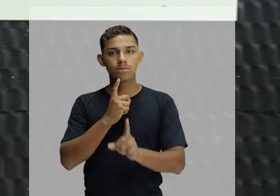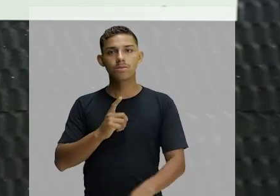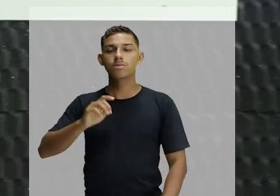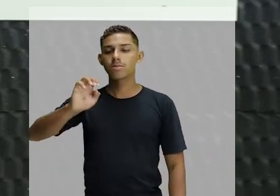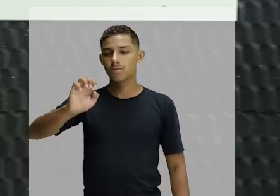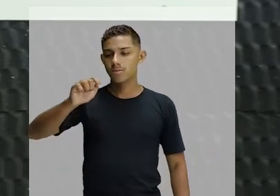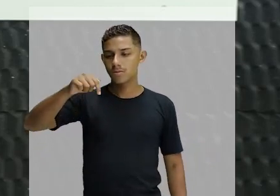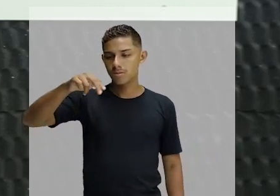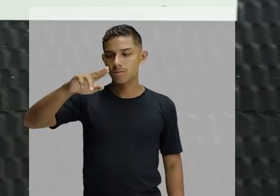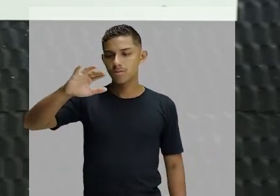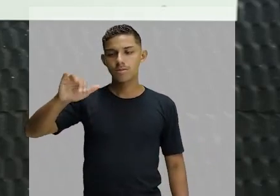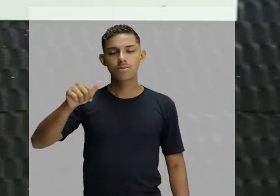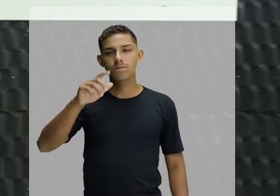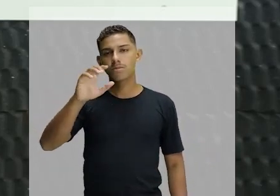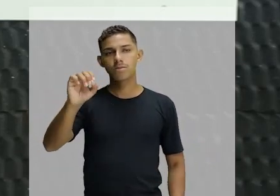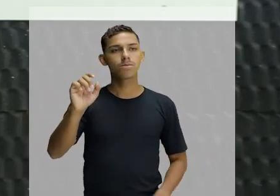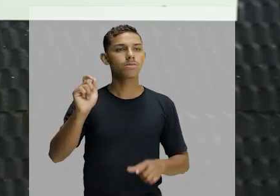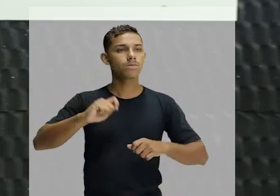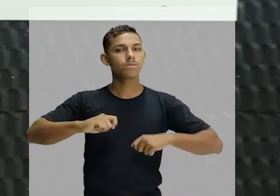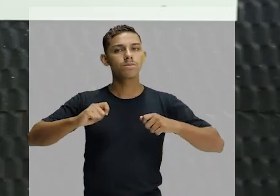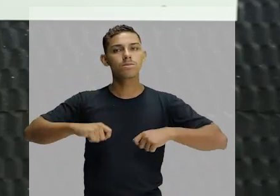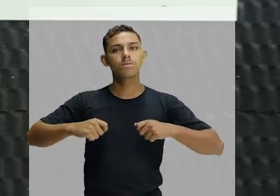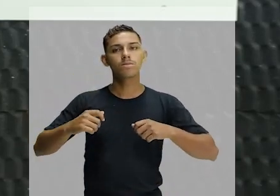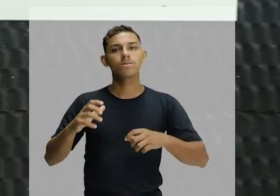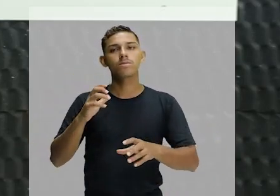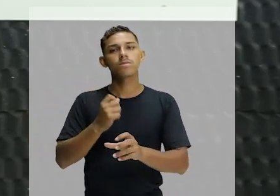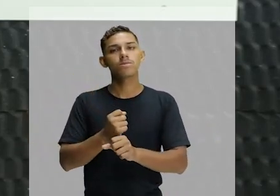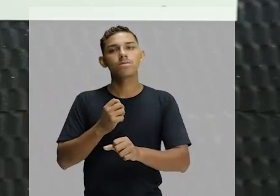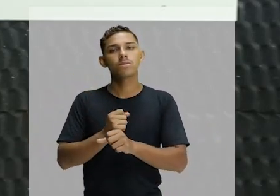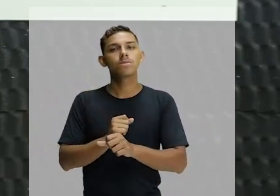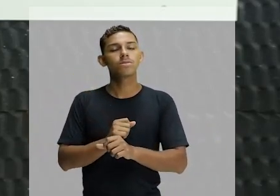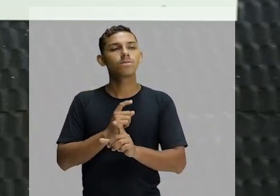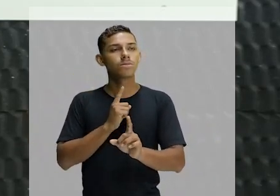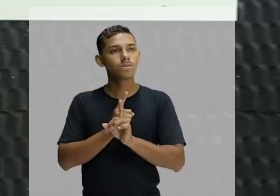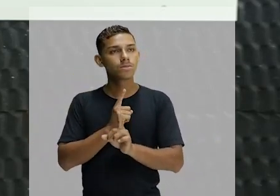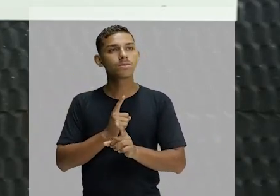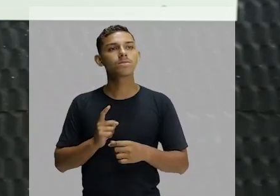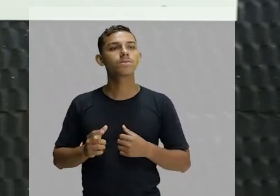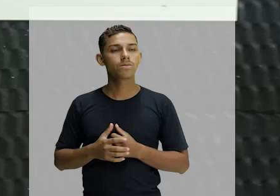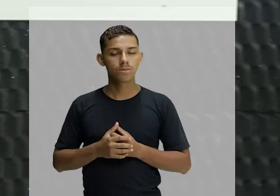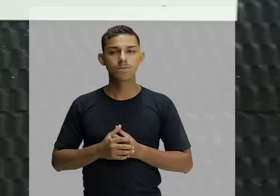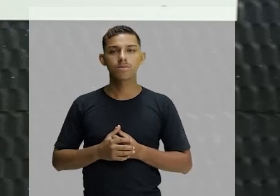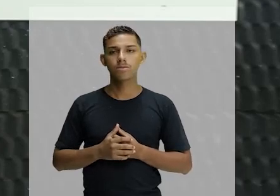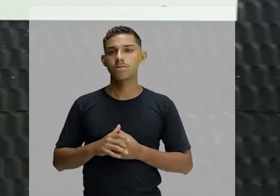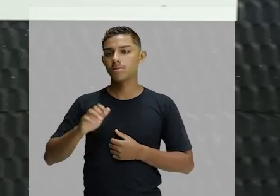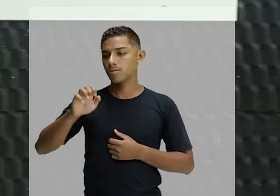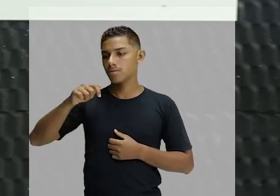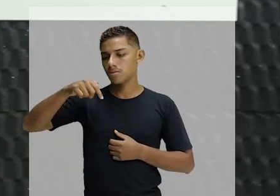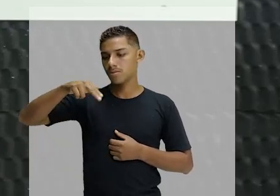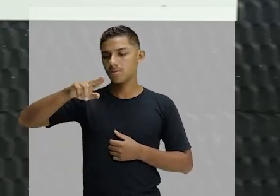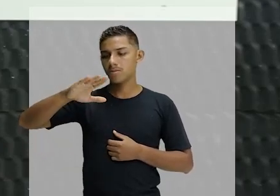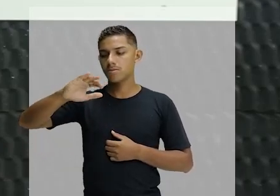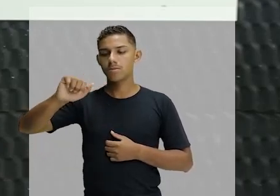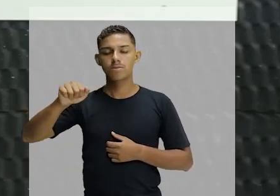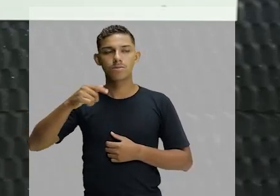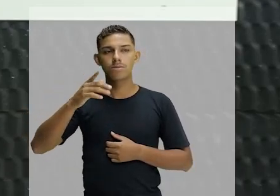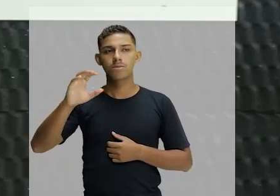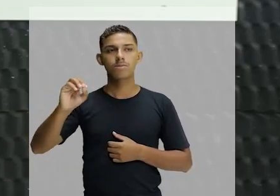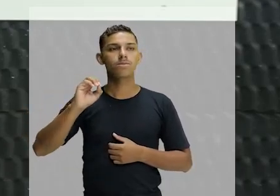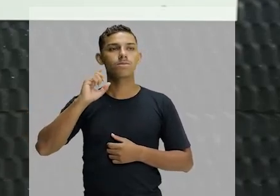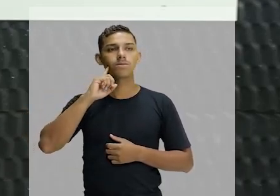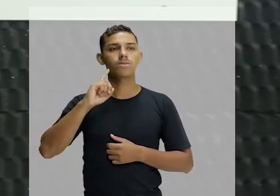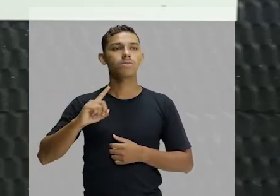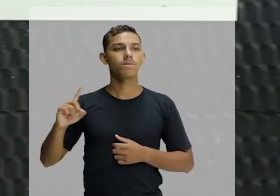coordenadas do centro, né? Já viu que eu preciso das coordenadas do centro para que eu possa encontrar a equação da circunferência. Eu não